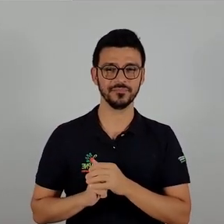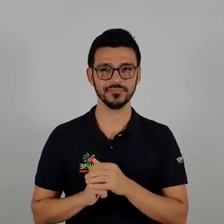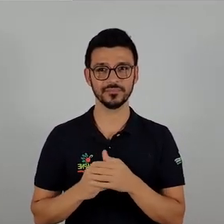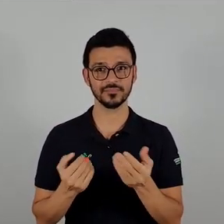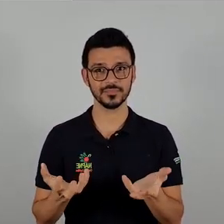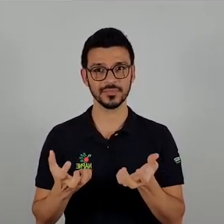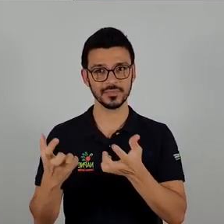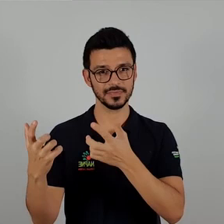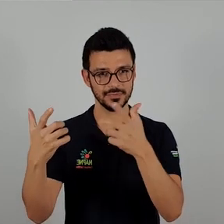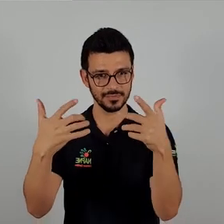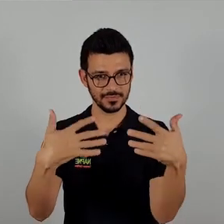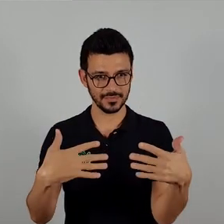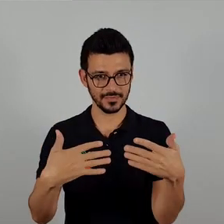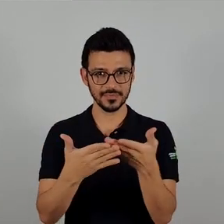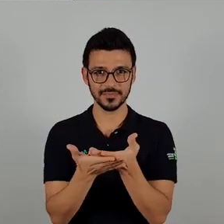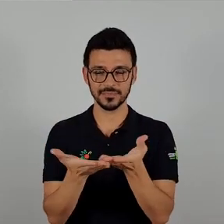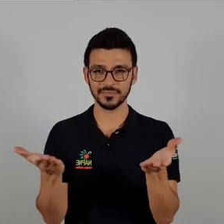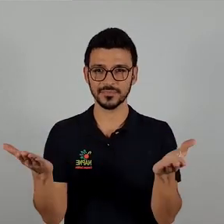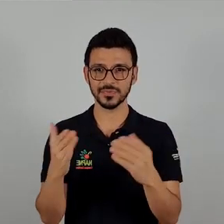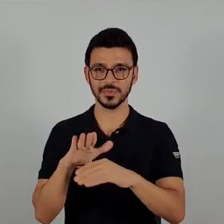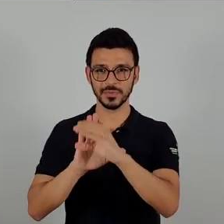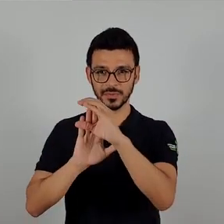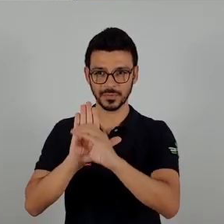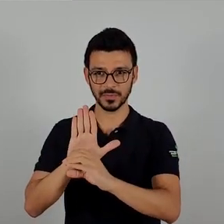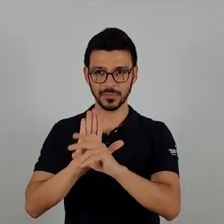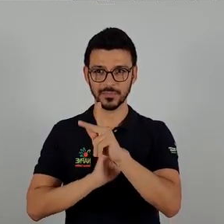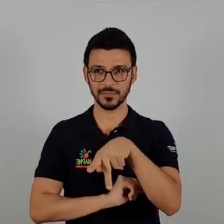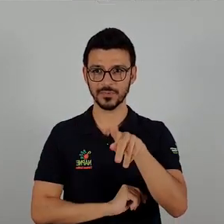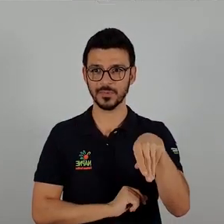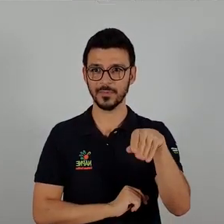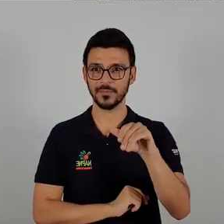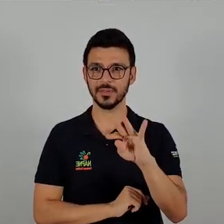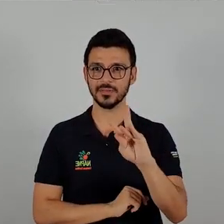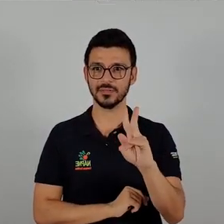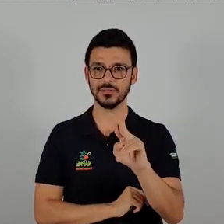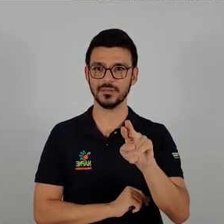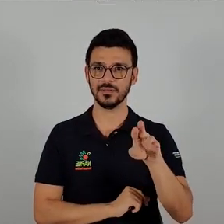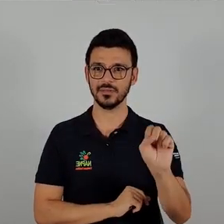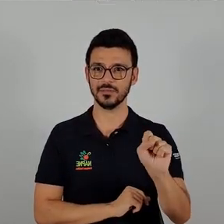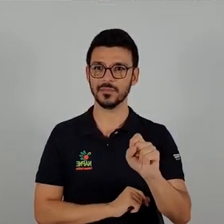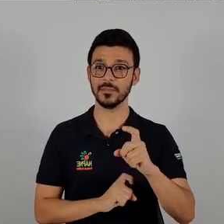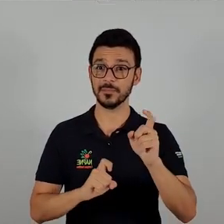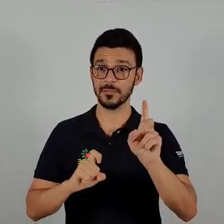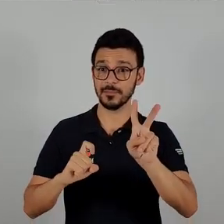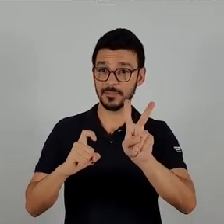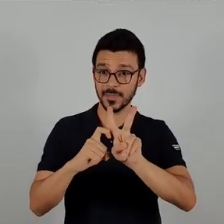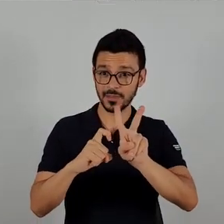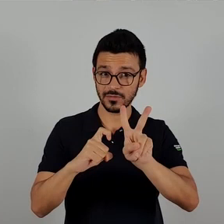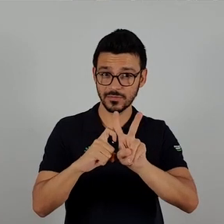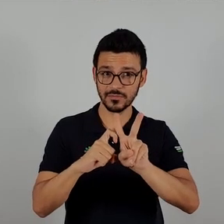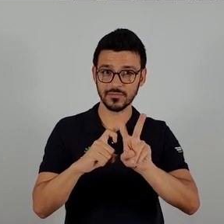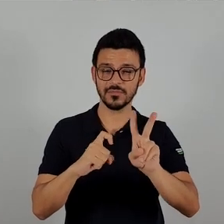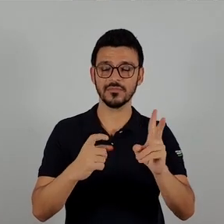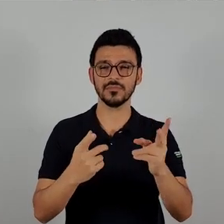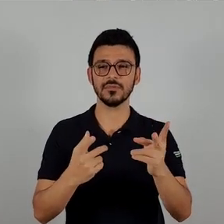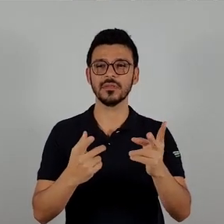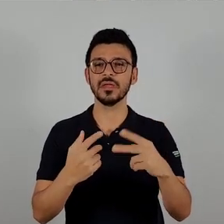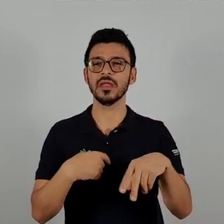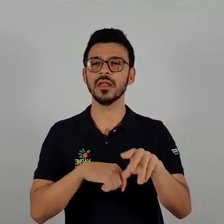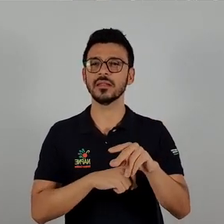Então, vou passar um pouquinho aqui do currículo do professor Matheus. Ele é médico veterinário, terapeuta holístico,